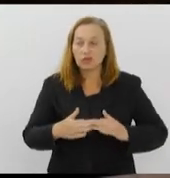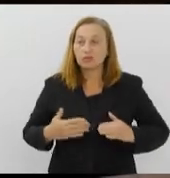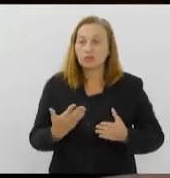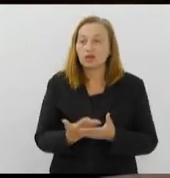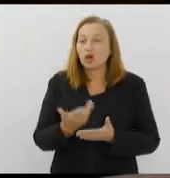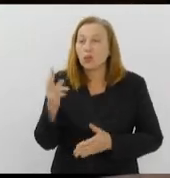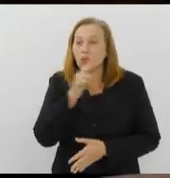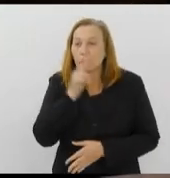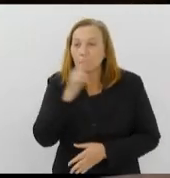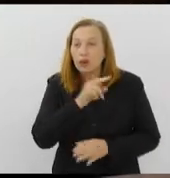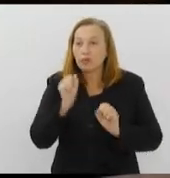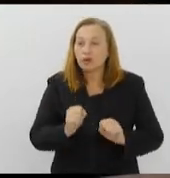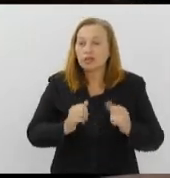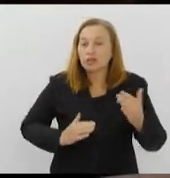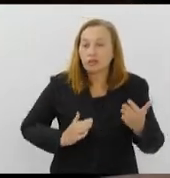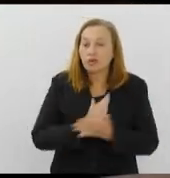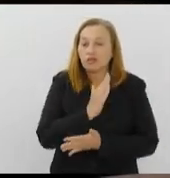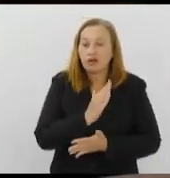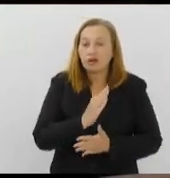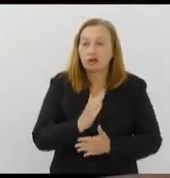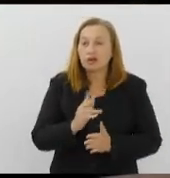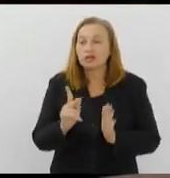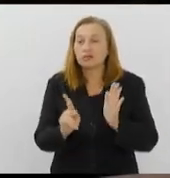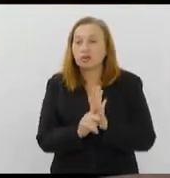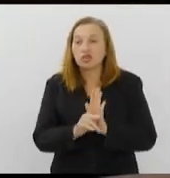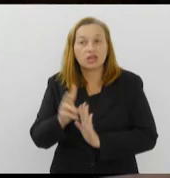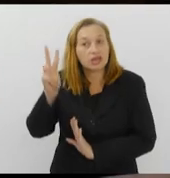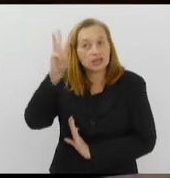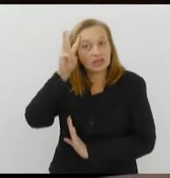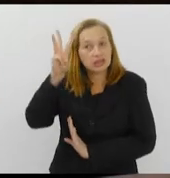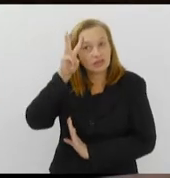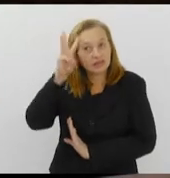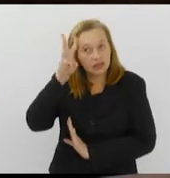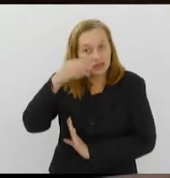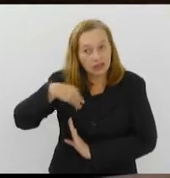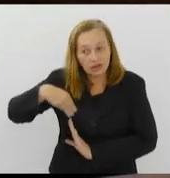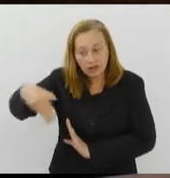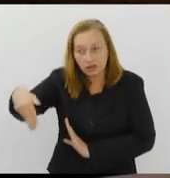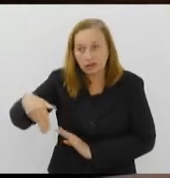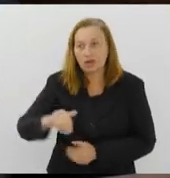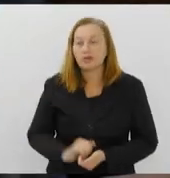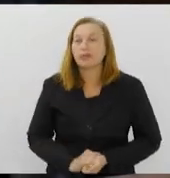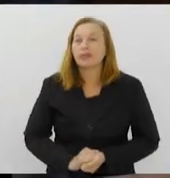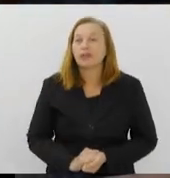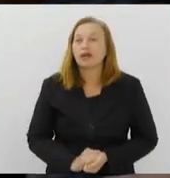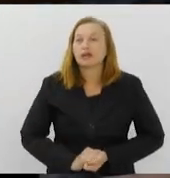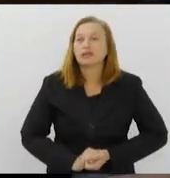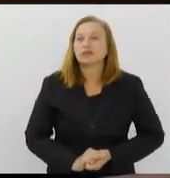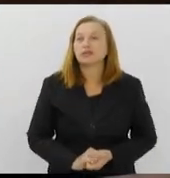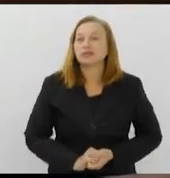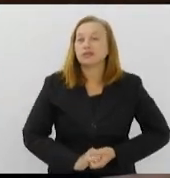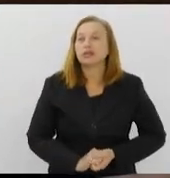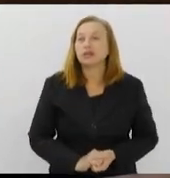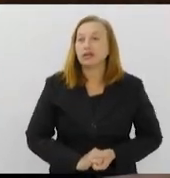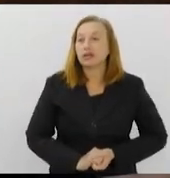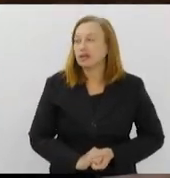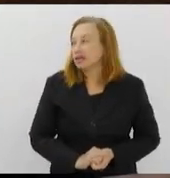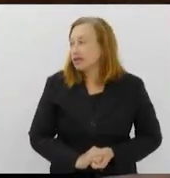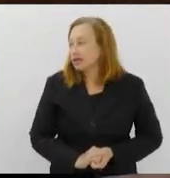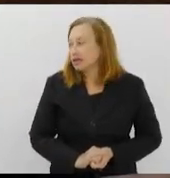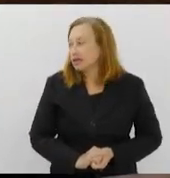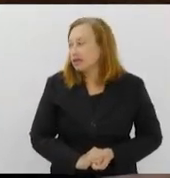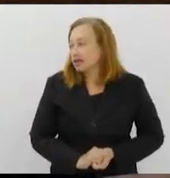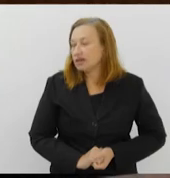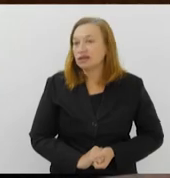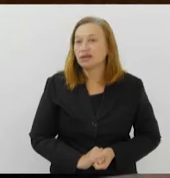para que a gente possa aprovar esse projeto na terça-feira que vem. Então, essa aqui é uma resposta que esse